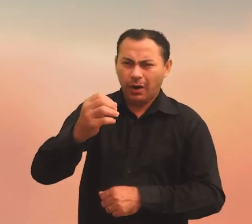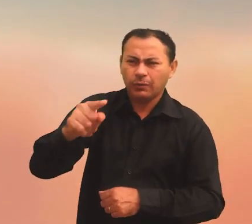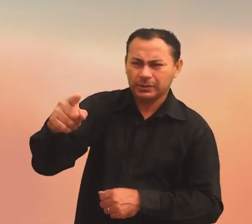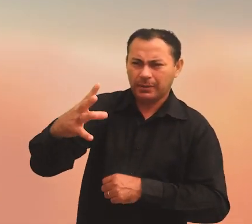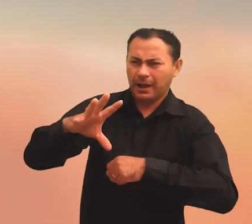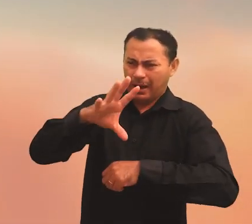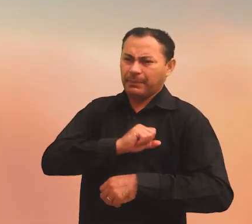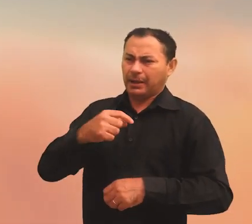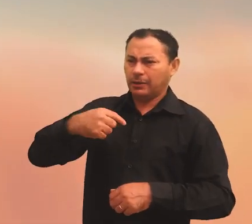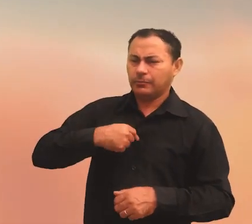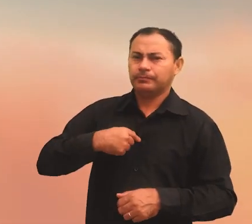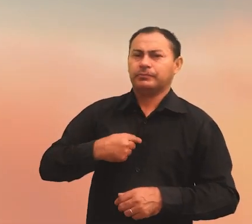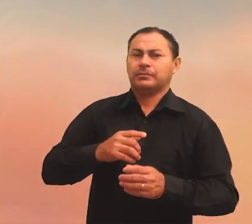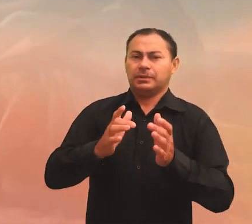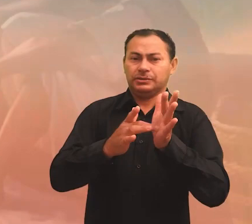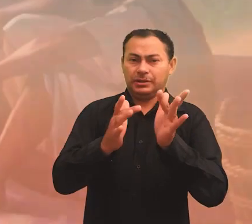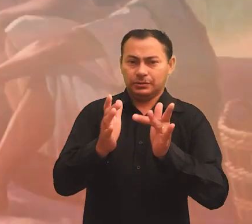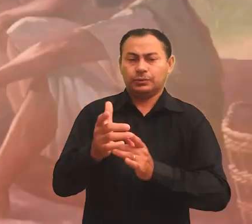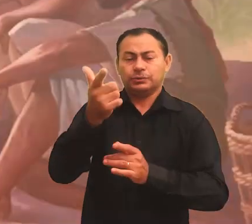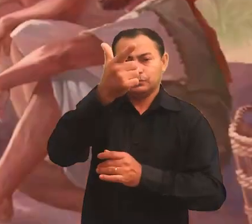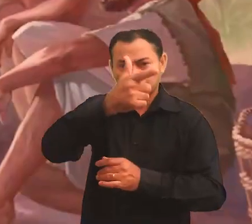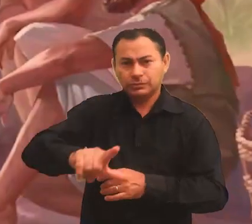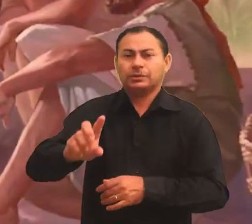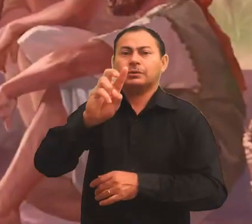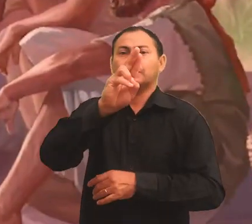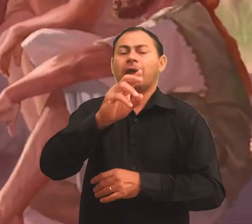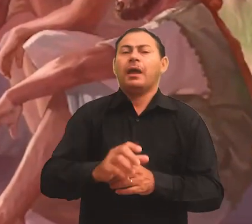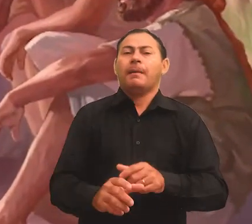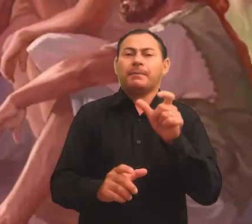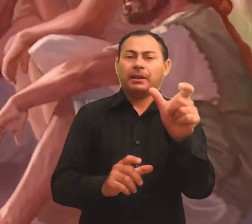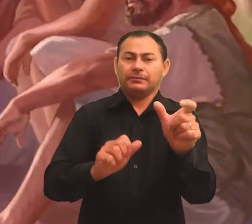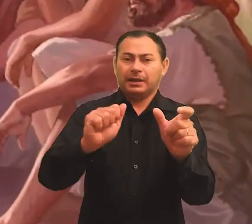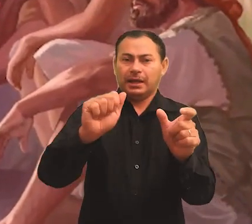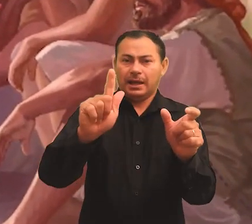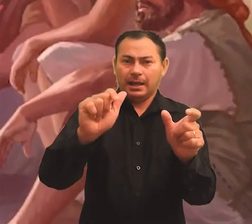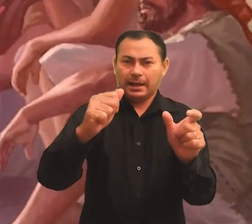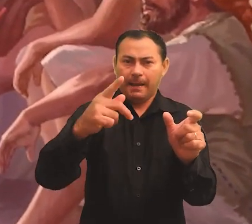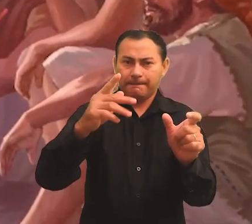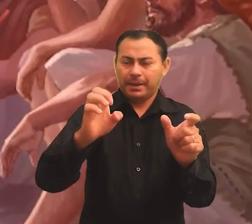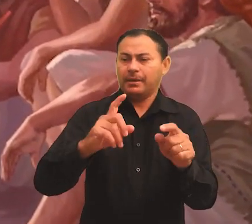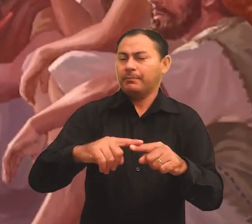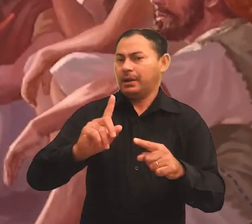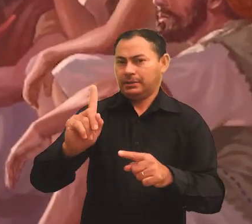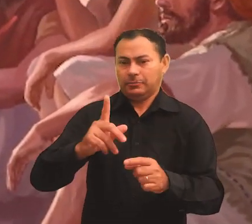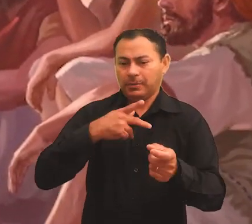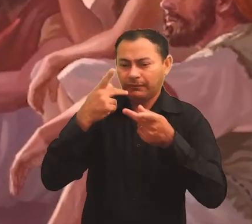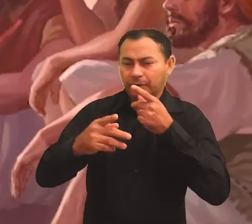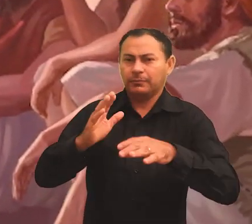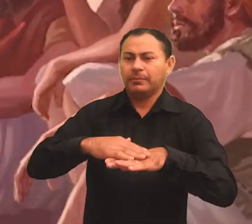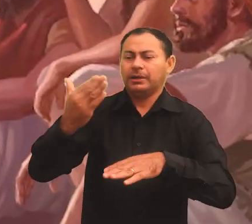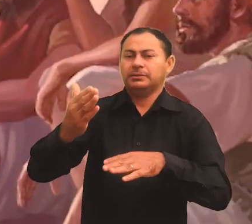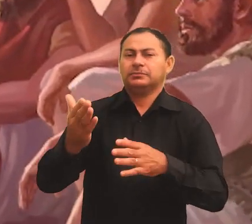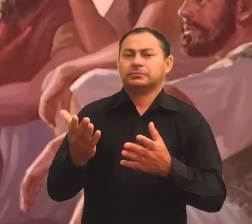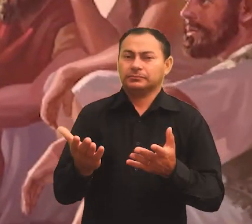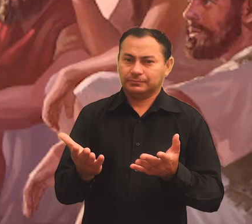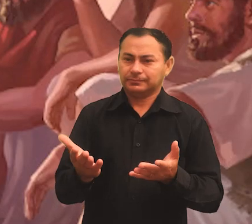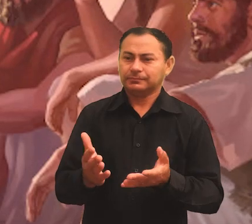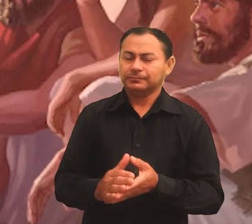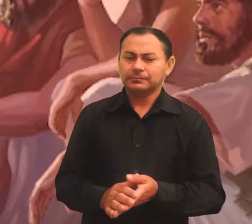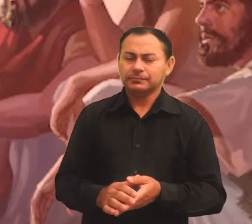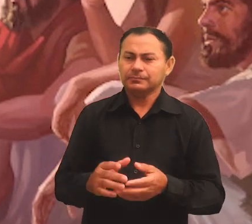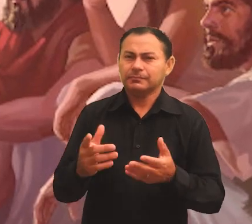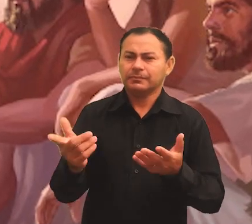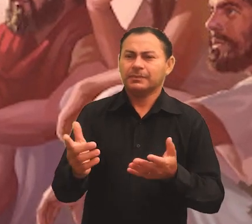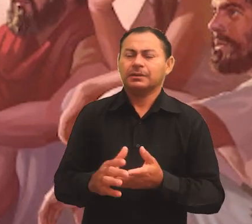ama? Jesus usou outra vez a palavra ágape, mas não disse mais do que